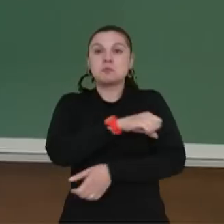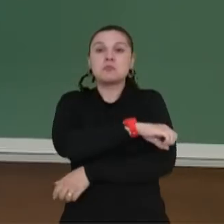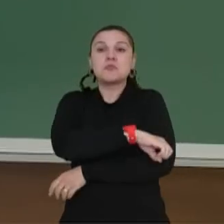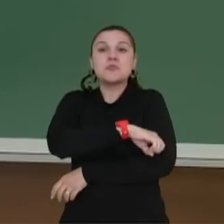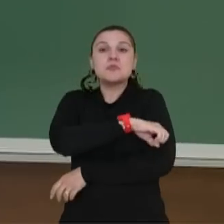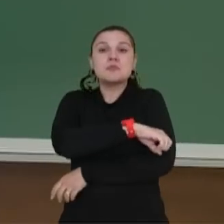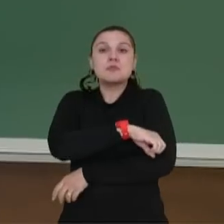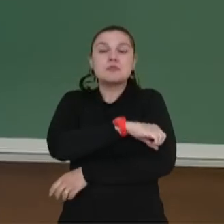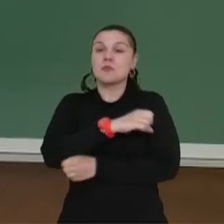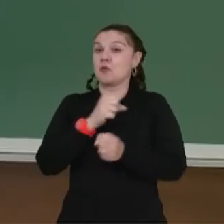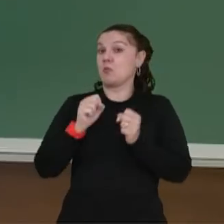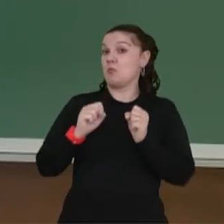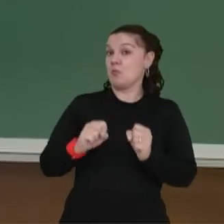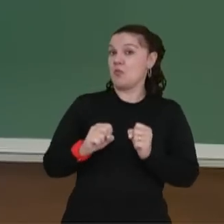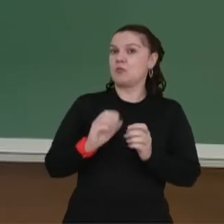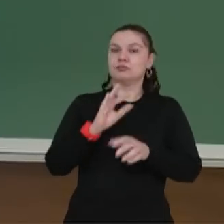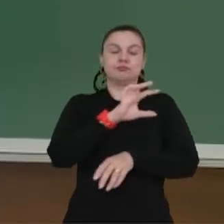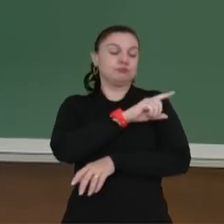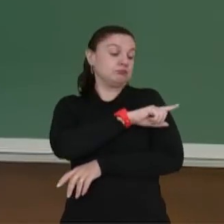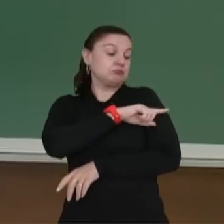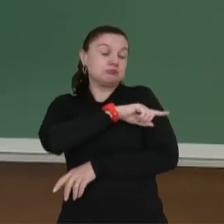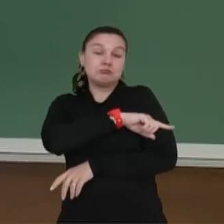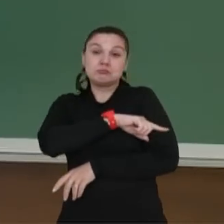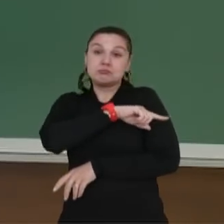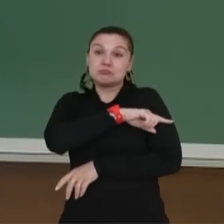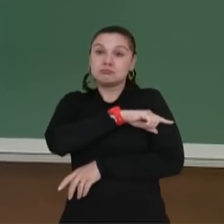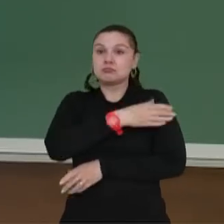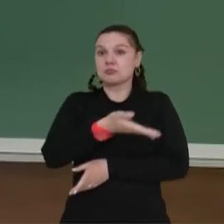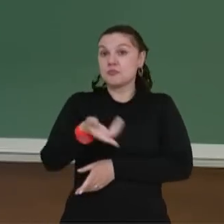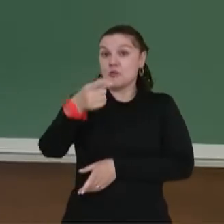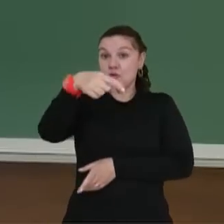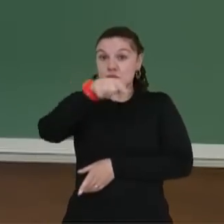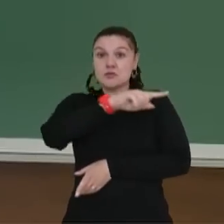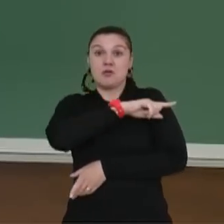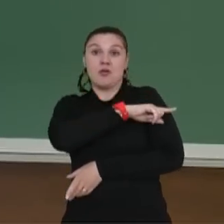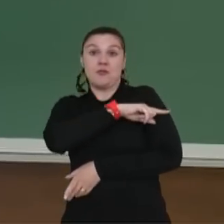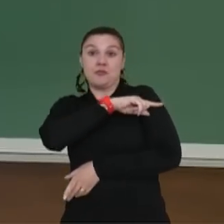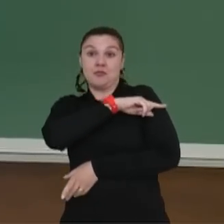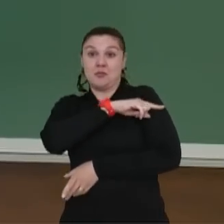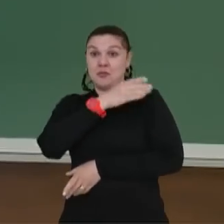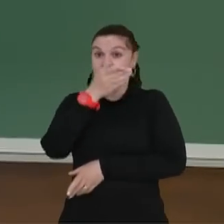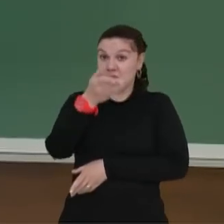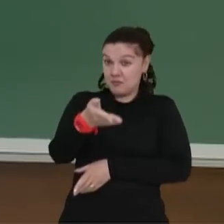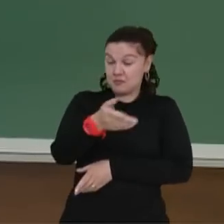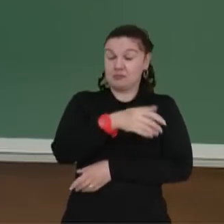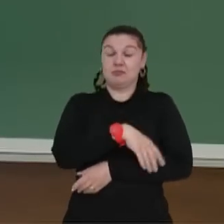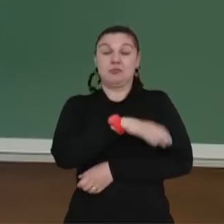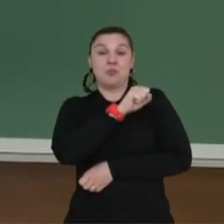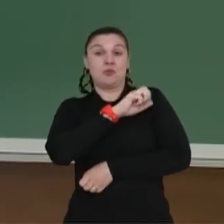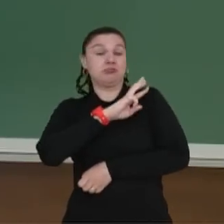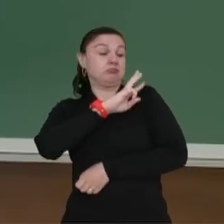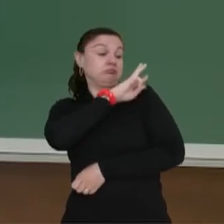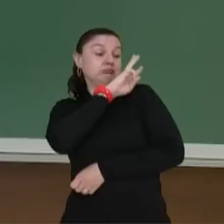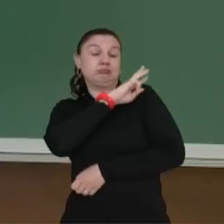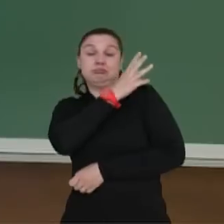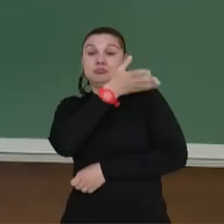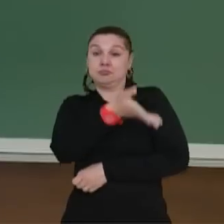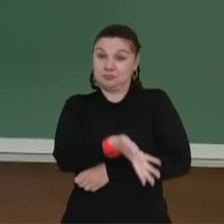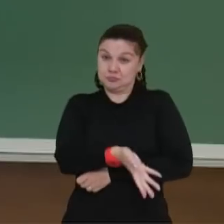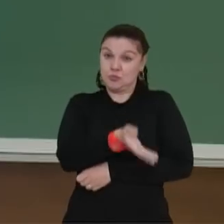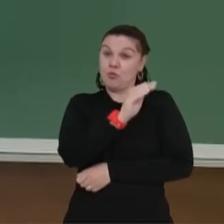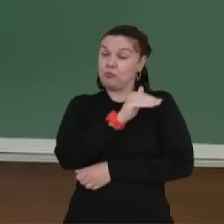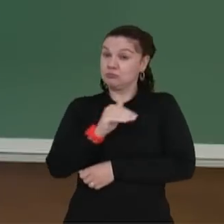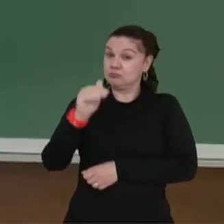eu posso ter um estudante que está no Fundamental 1, eu posso ter um estudante como você que está no Fundamental 2, eu posso ter um estudante que está no ensino médio ou no